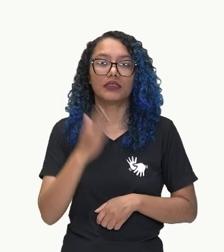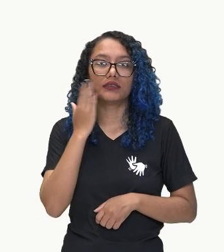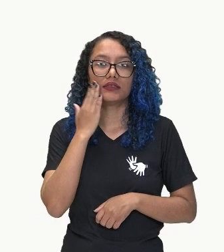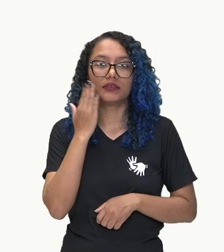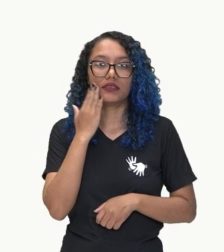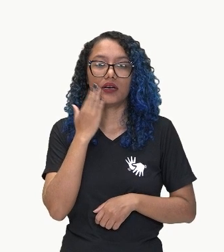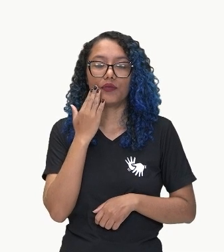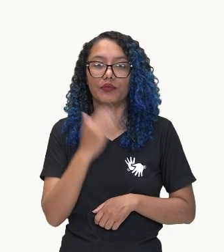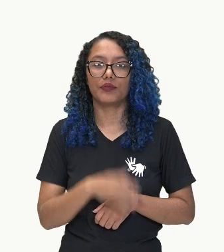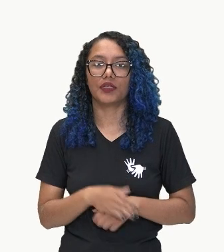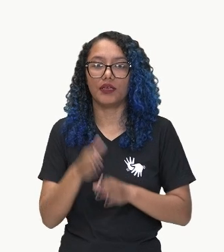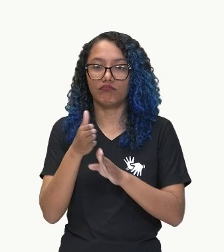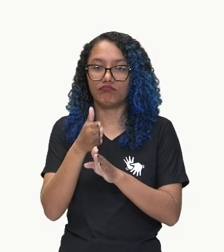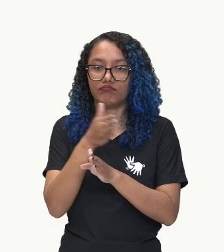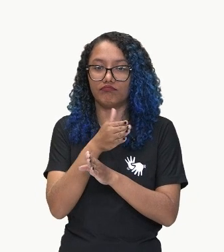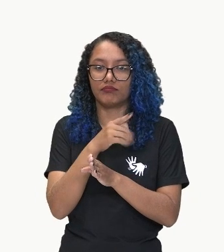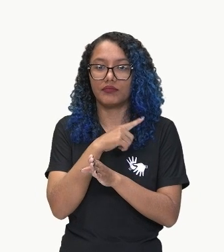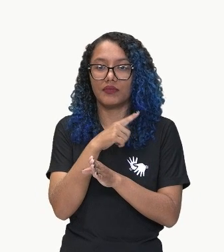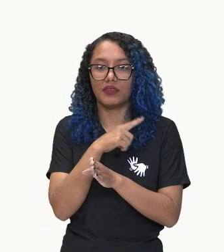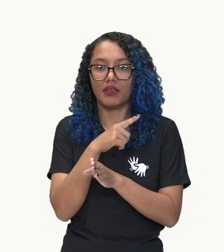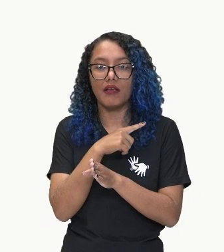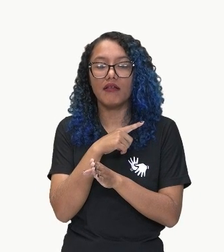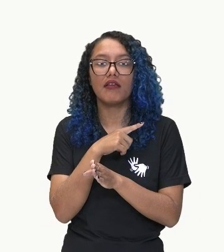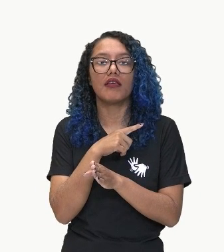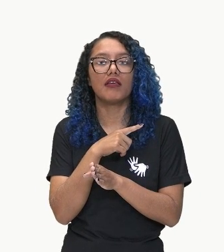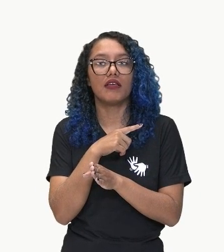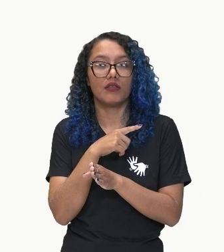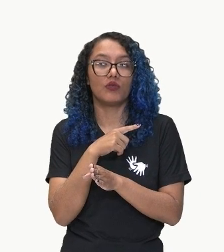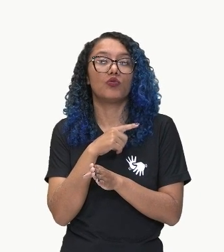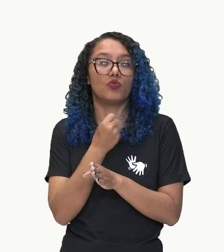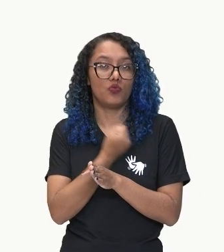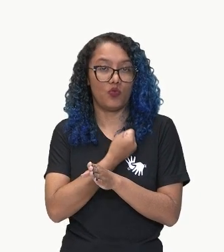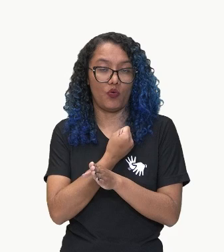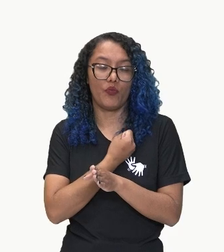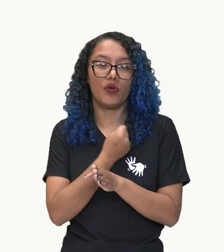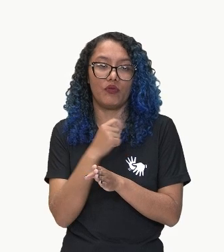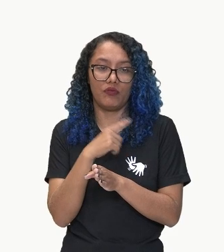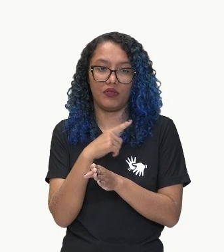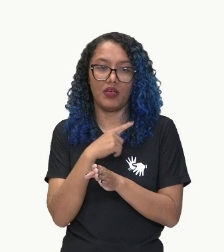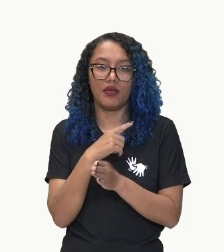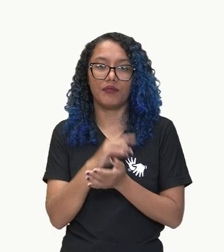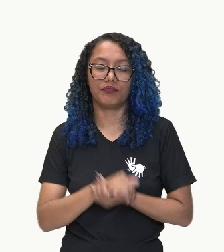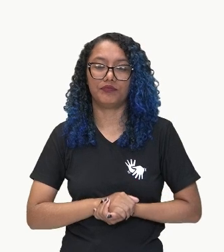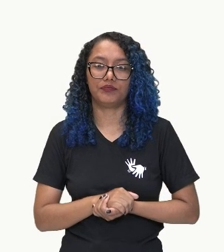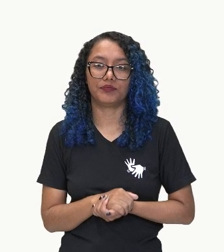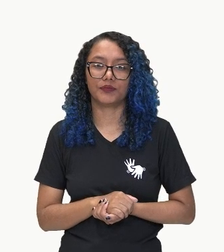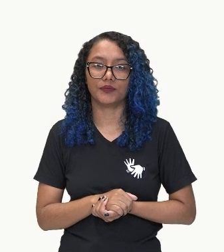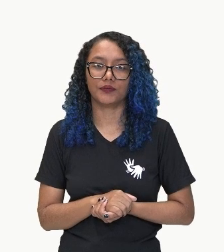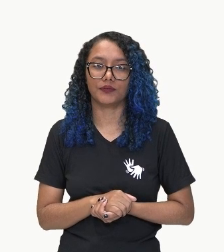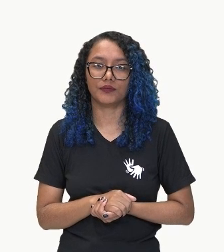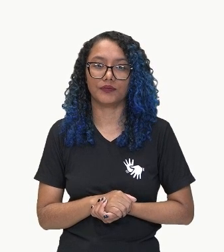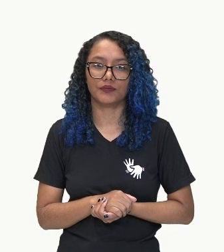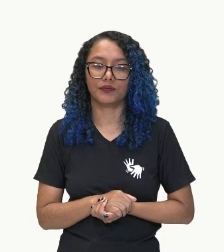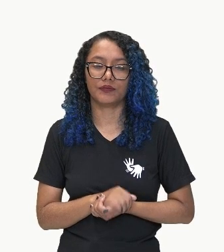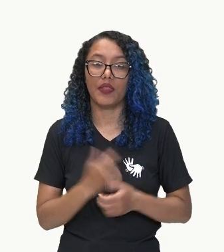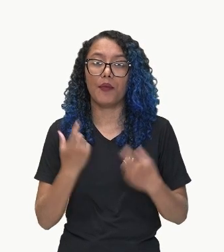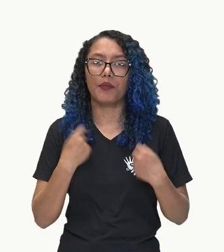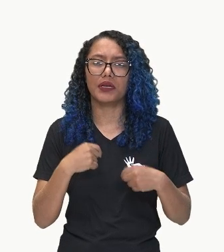você vai ter uma casa. Vai aparecer um número, ok? O que é que você vai fazer agora? Você vai pegar